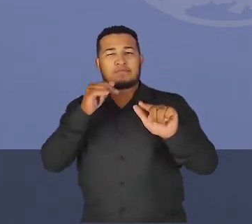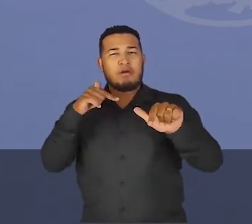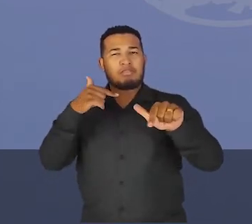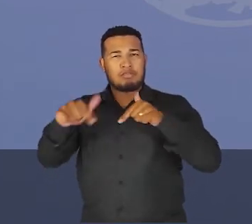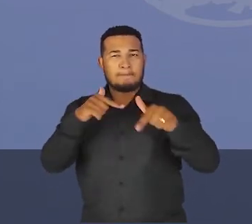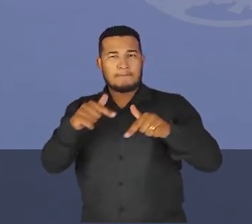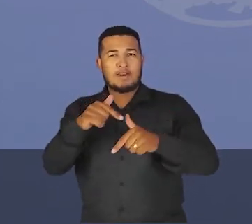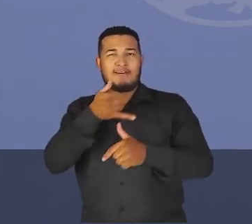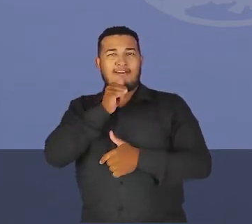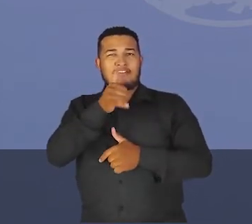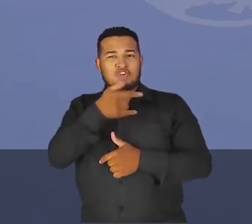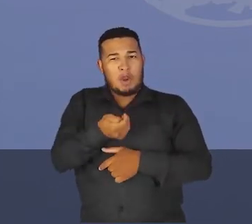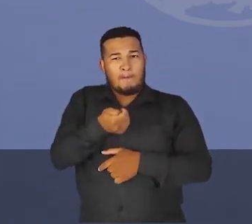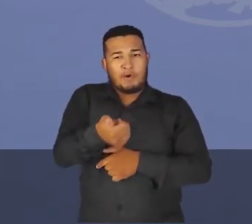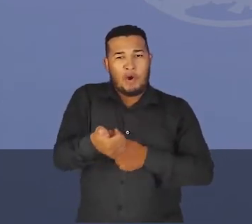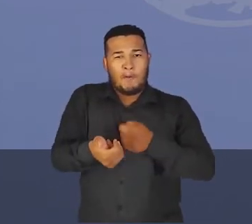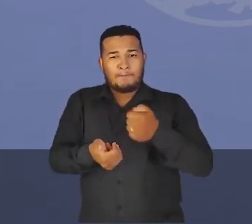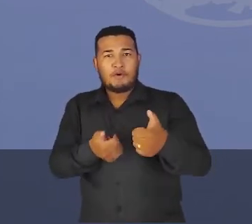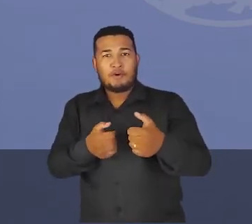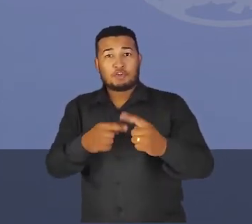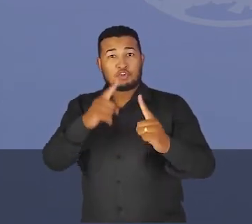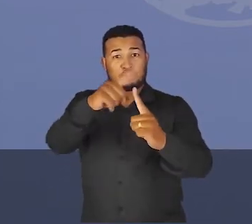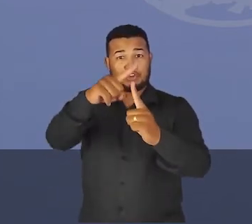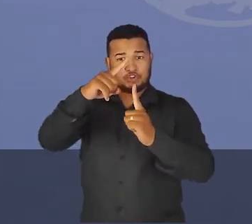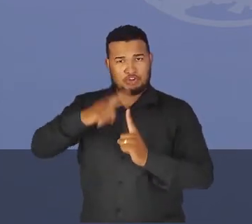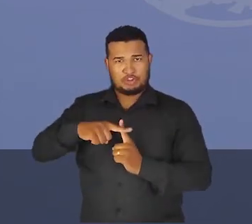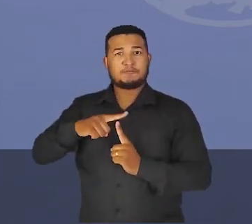trabalhos, nessas duas